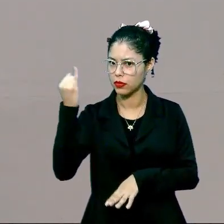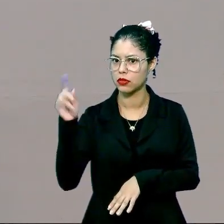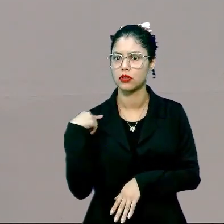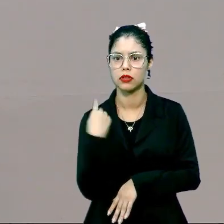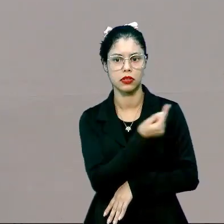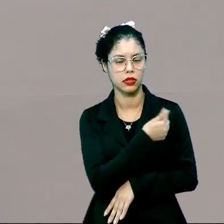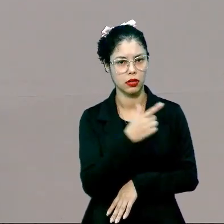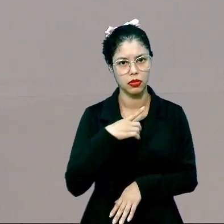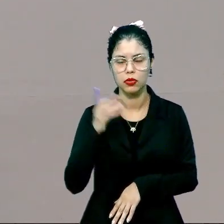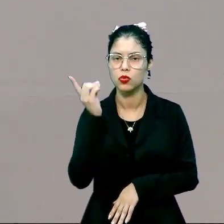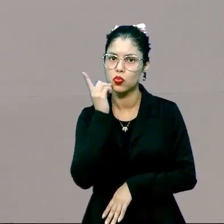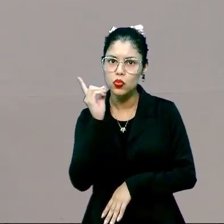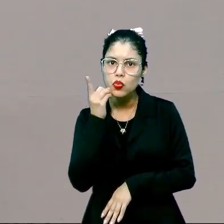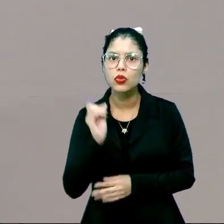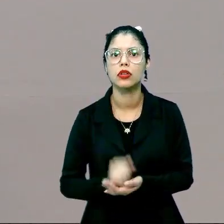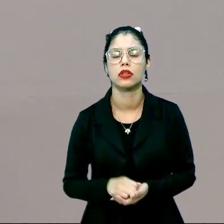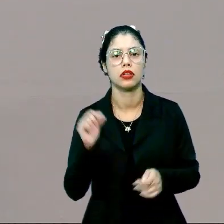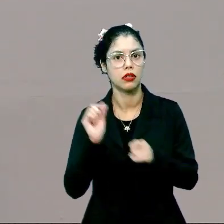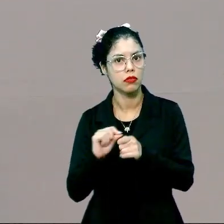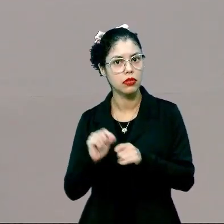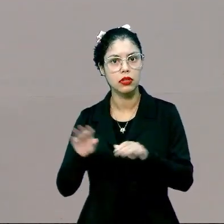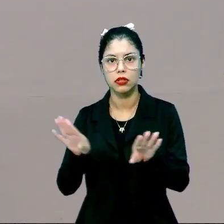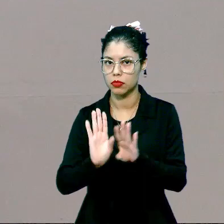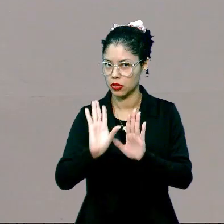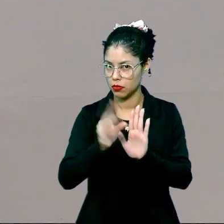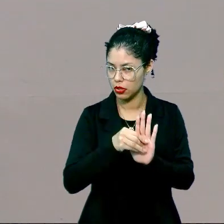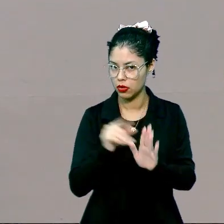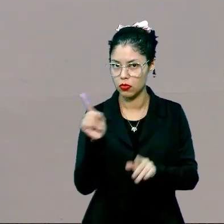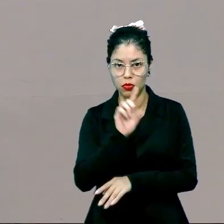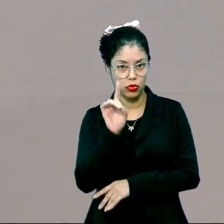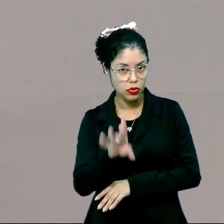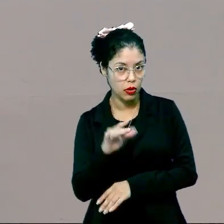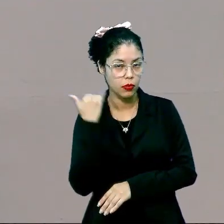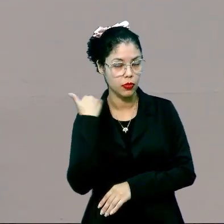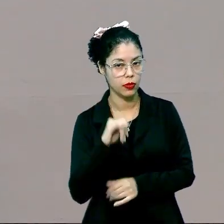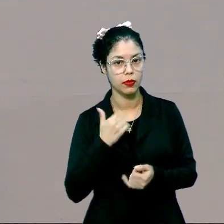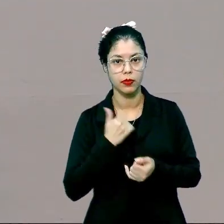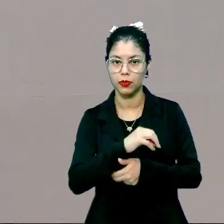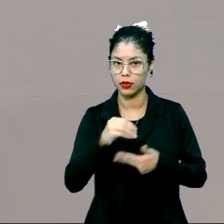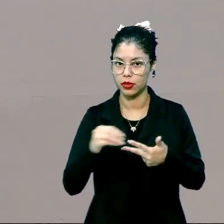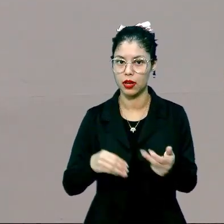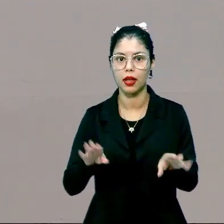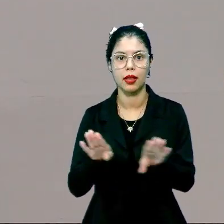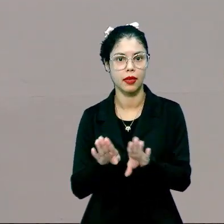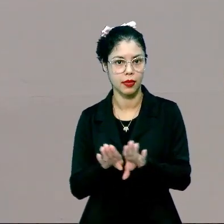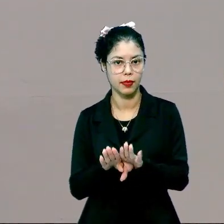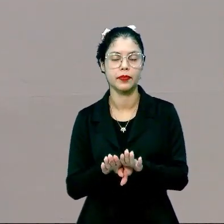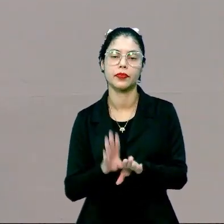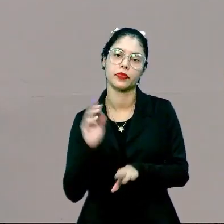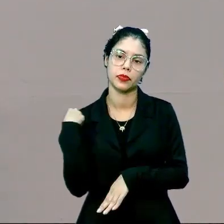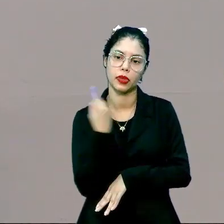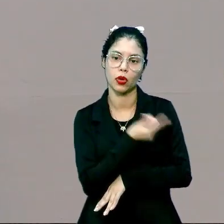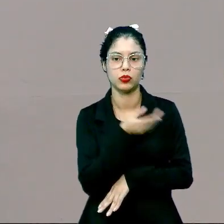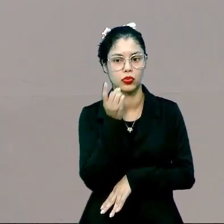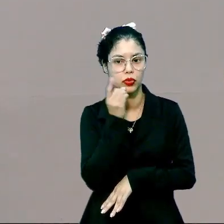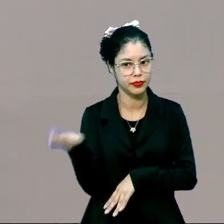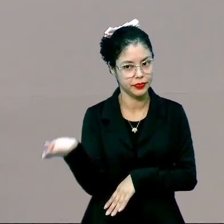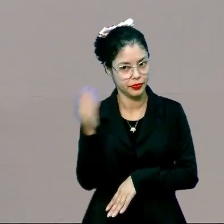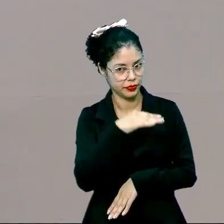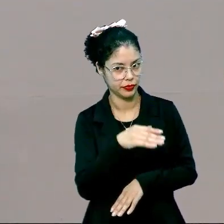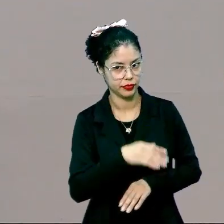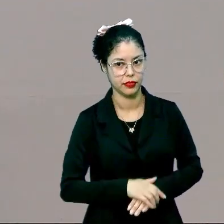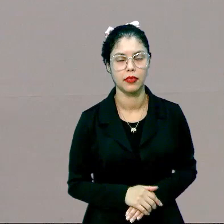nós temos no nosso dia a dia e fazer aplicação não só para o Enem, mas também com exemplos do nosso dia a dia. Vamos lá